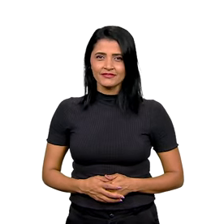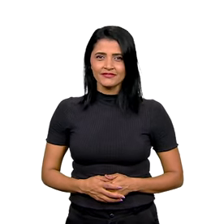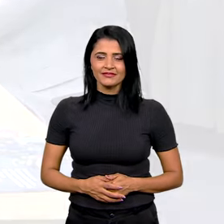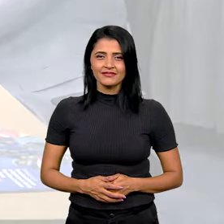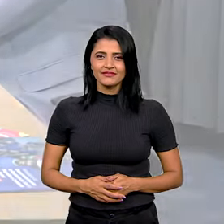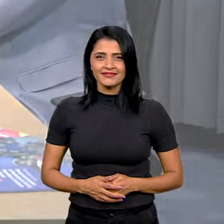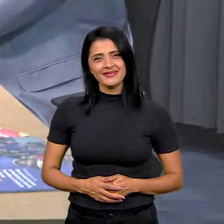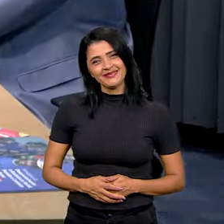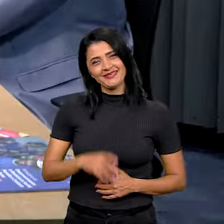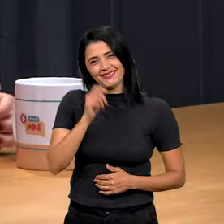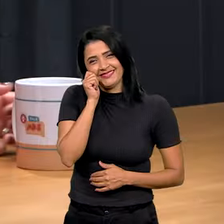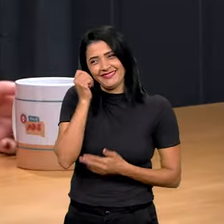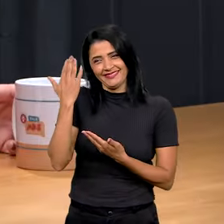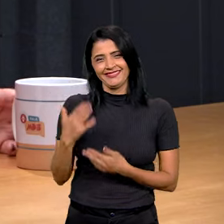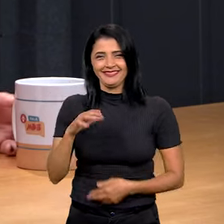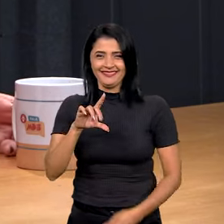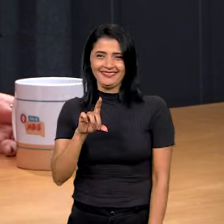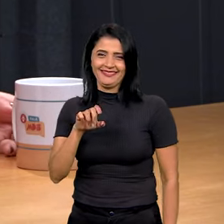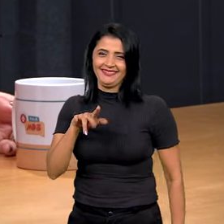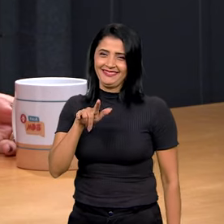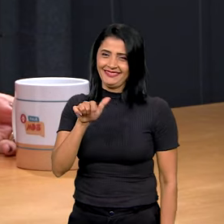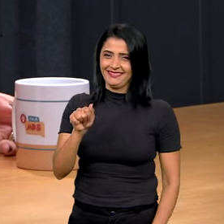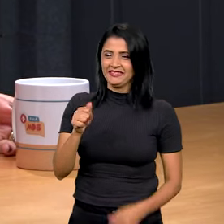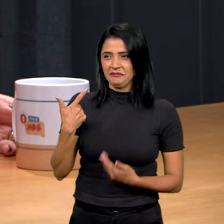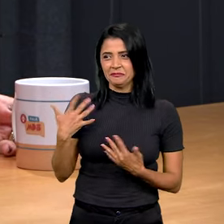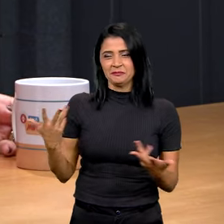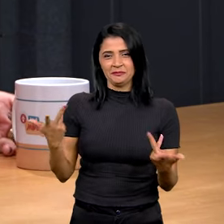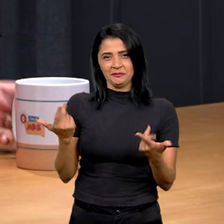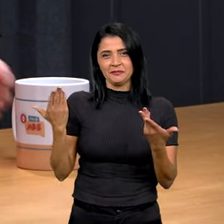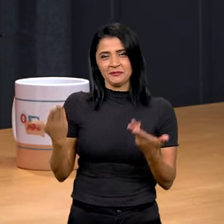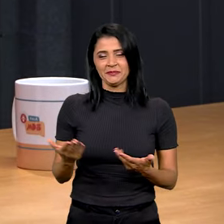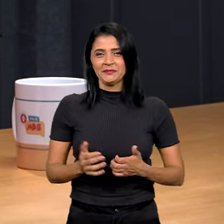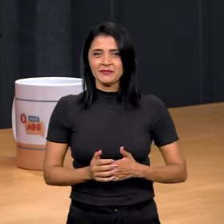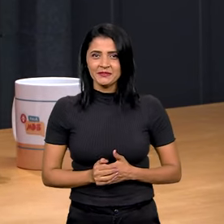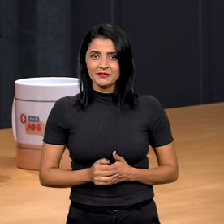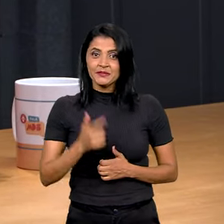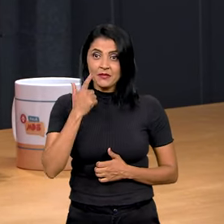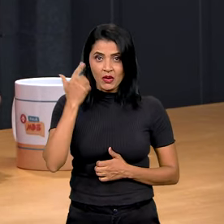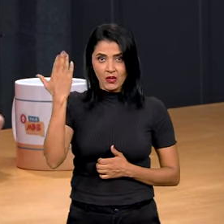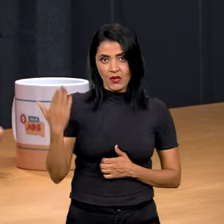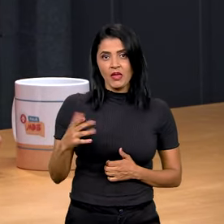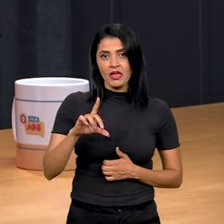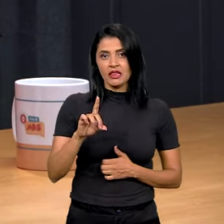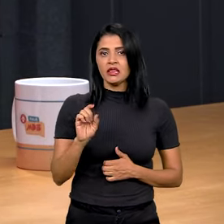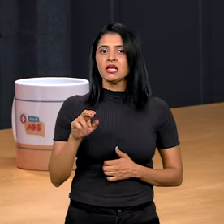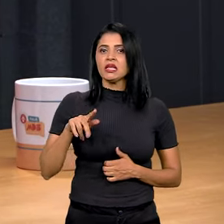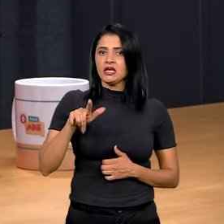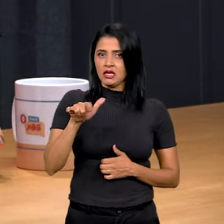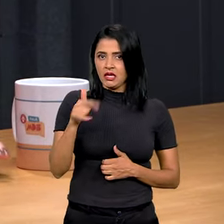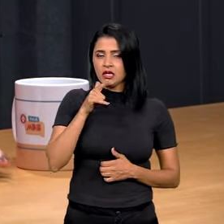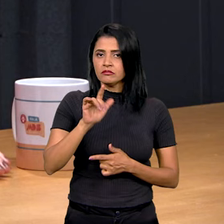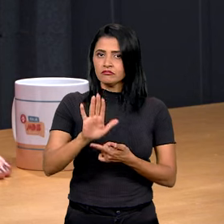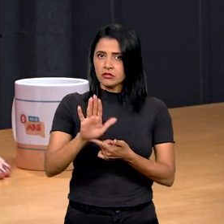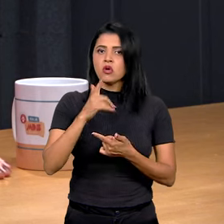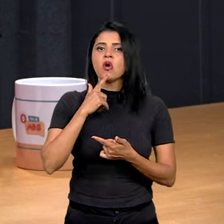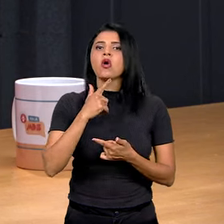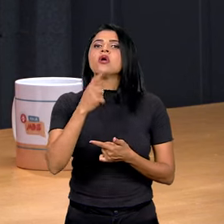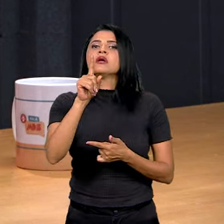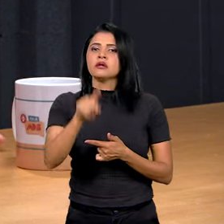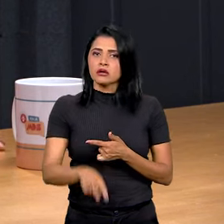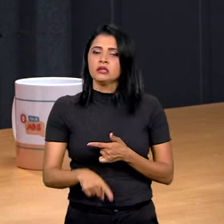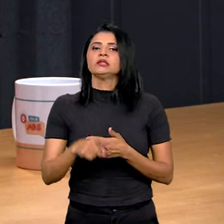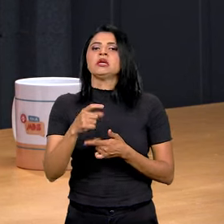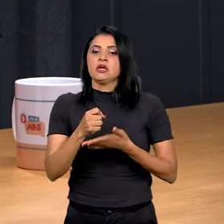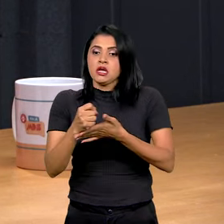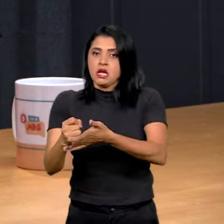própria bonitinha Daniela maravilhoso né maravilhoso agora o caso da Daniela exemplifica bem a importância do